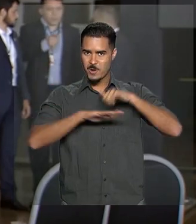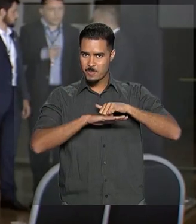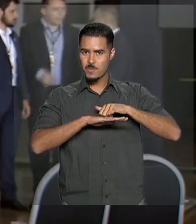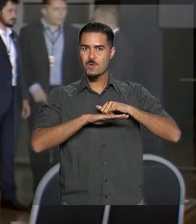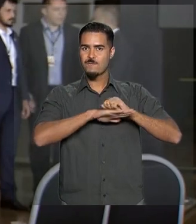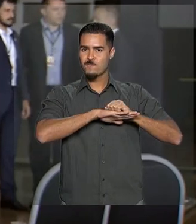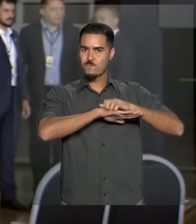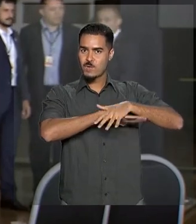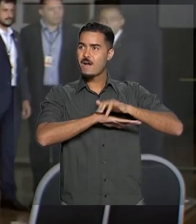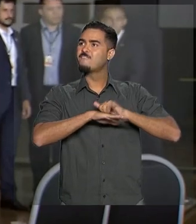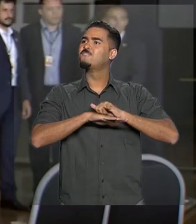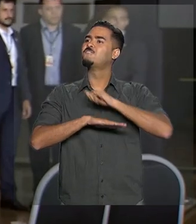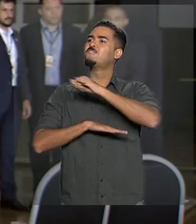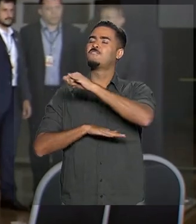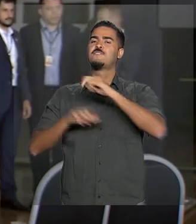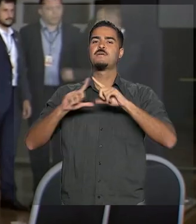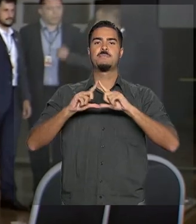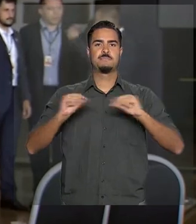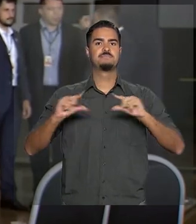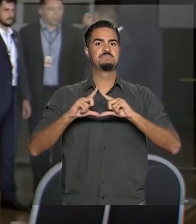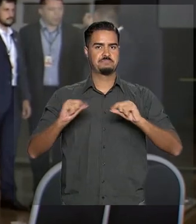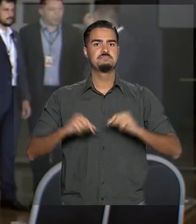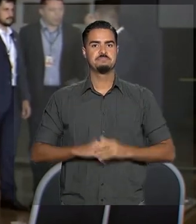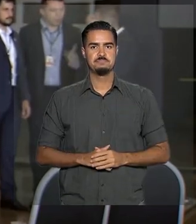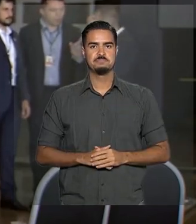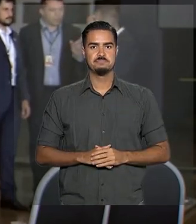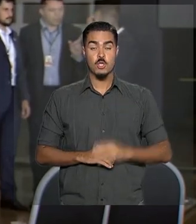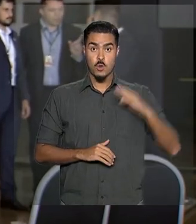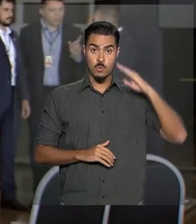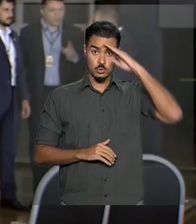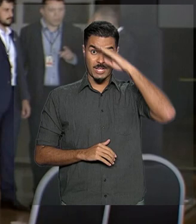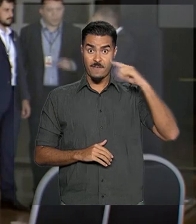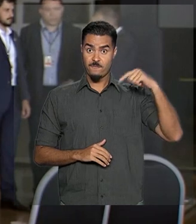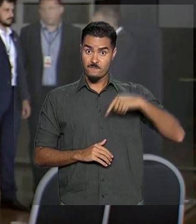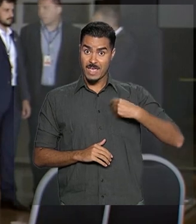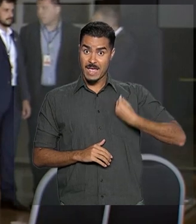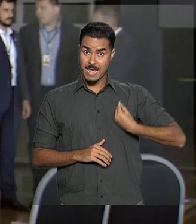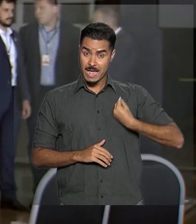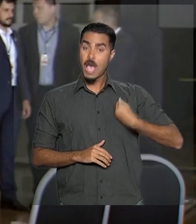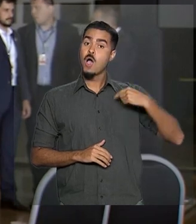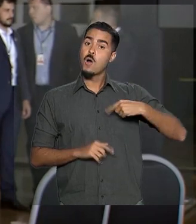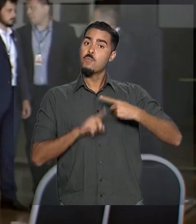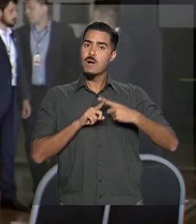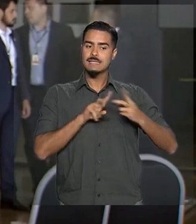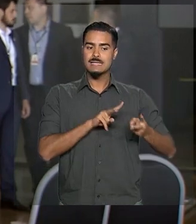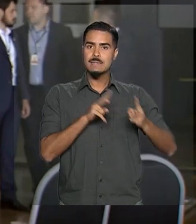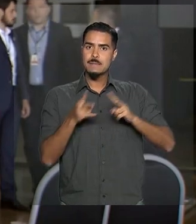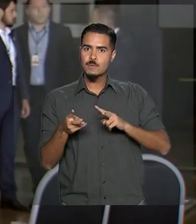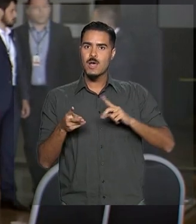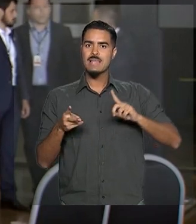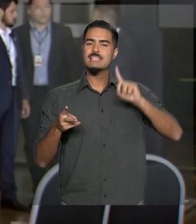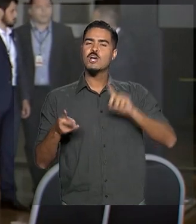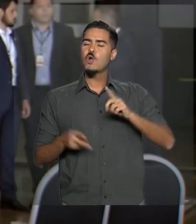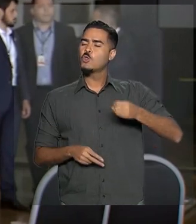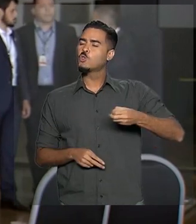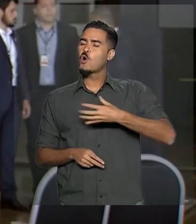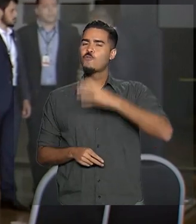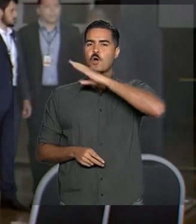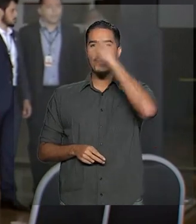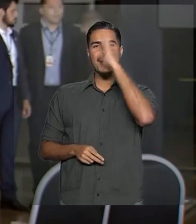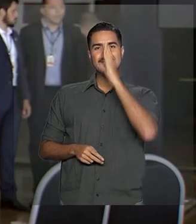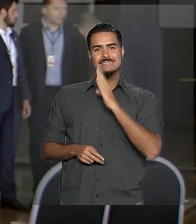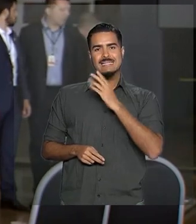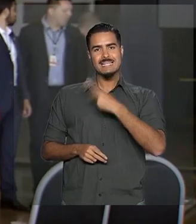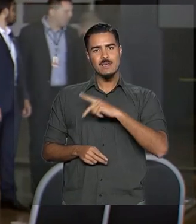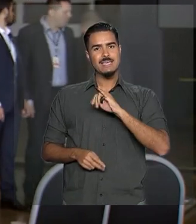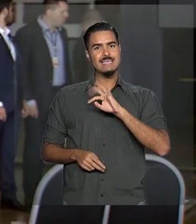onde pega um avião direto para Brasília. Jair Bolsonaro esteve aqui para a transmissão de cargo do novo diretor-geral brasileiro